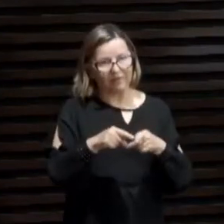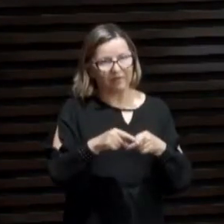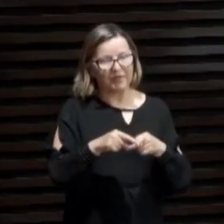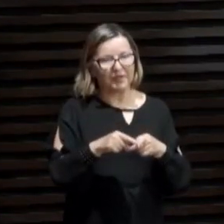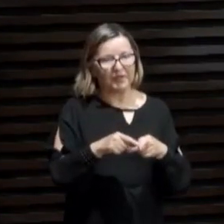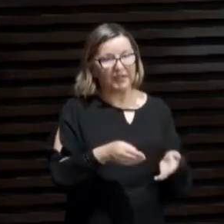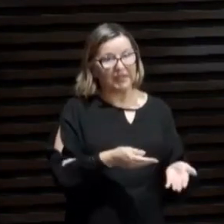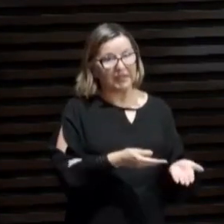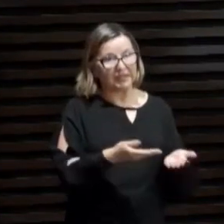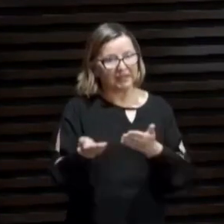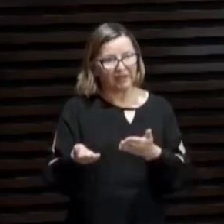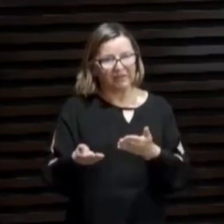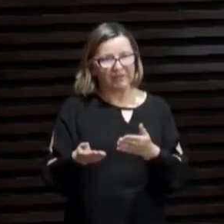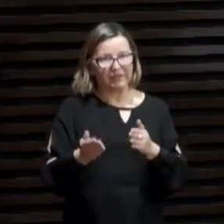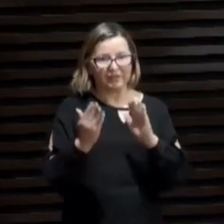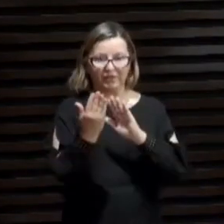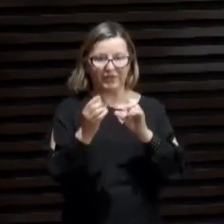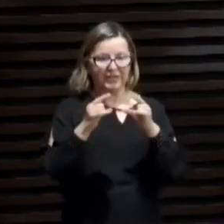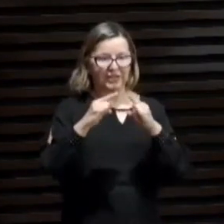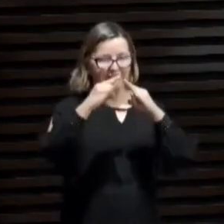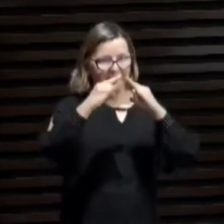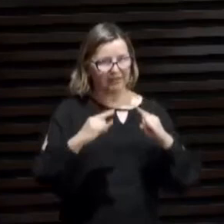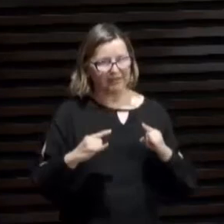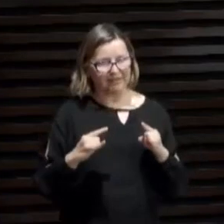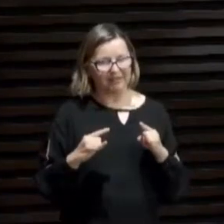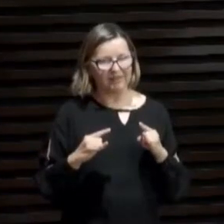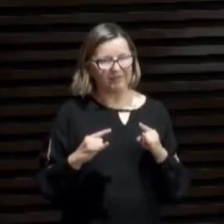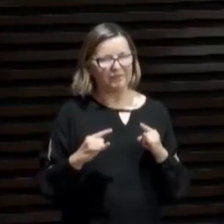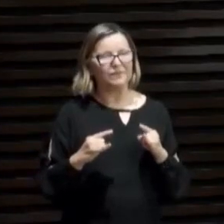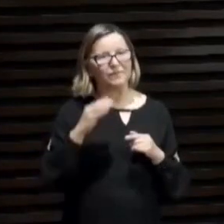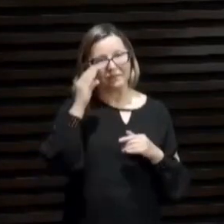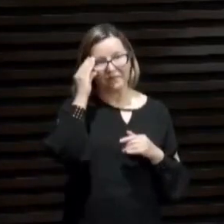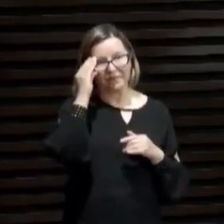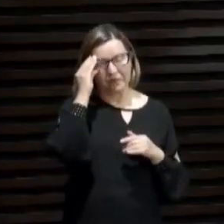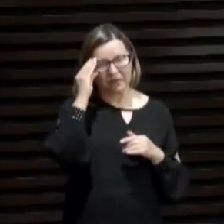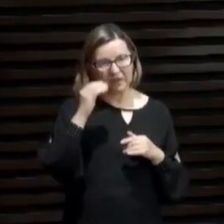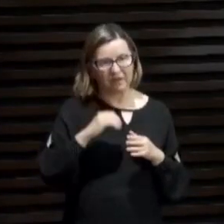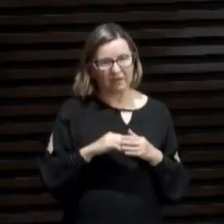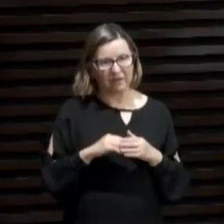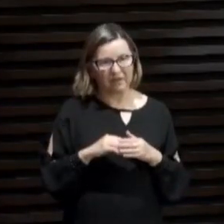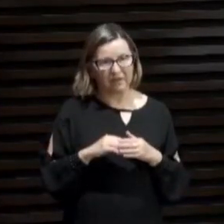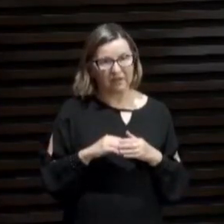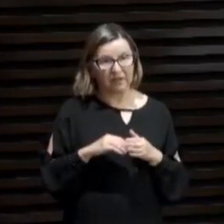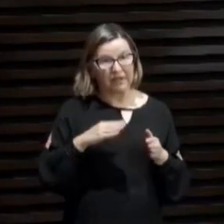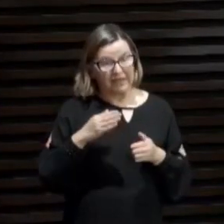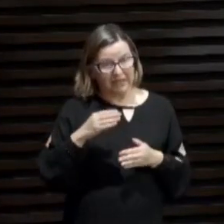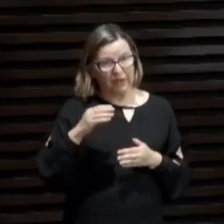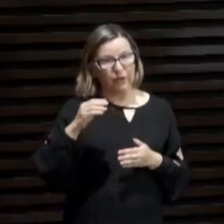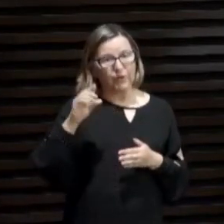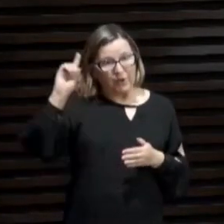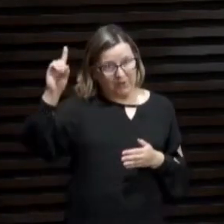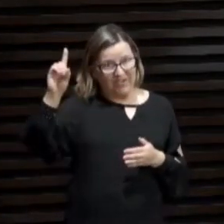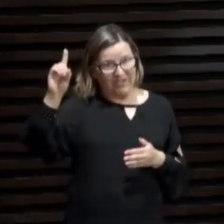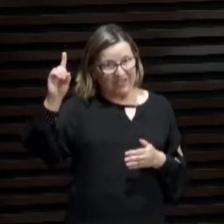da congregação, para que assistam ali contigo. Então descerei e ali falarei contigo, tirarei